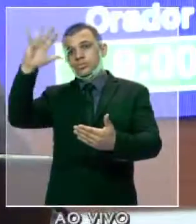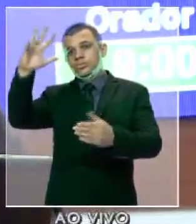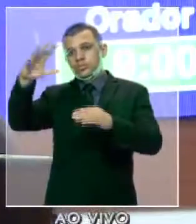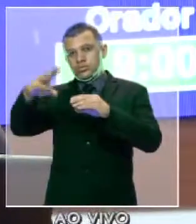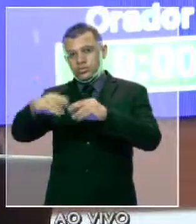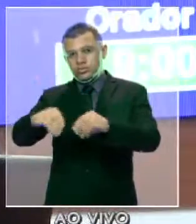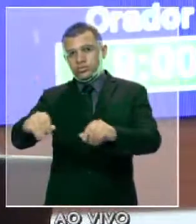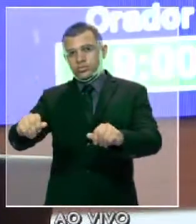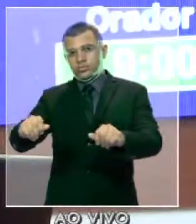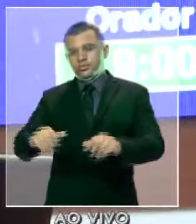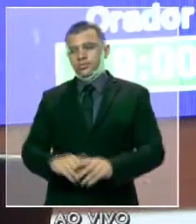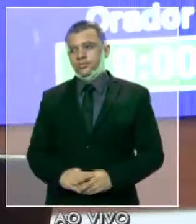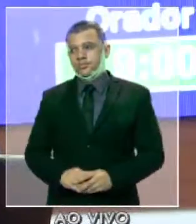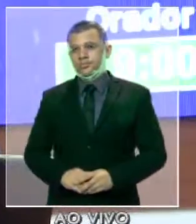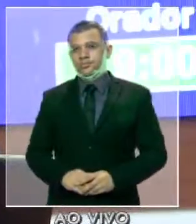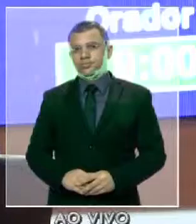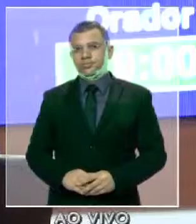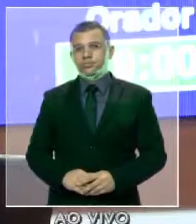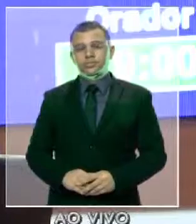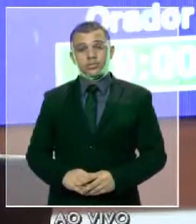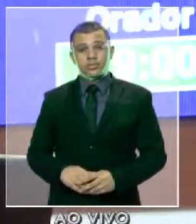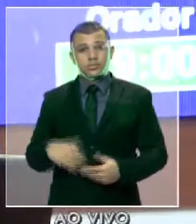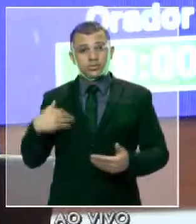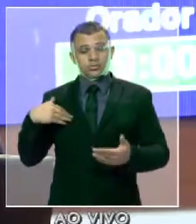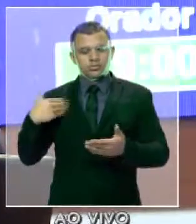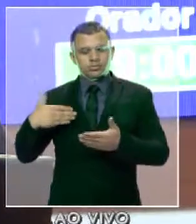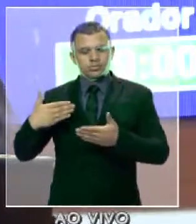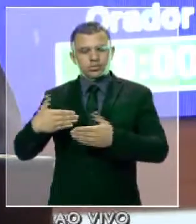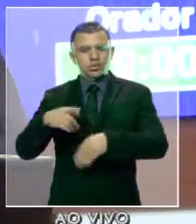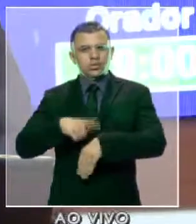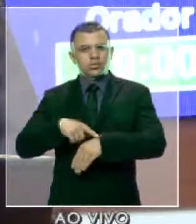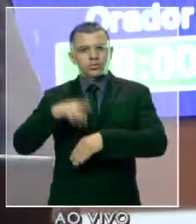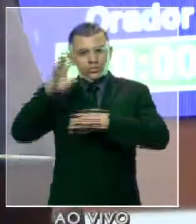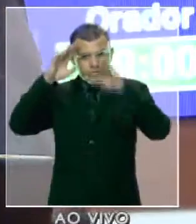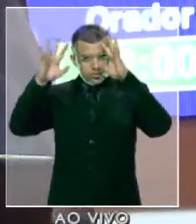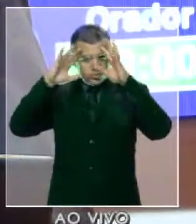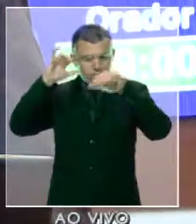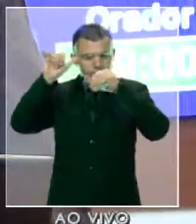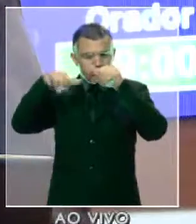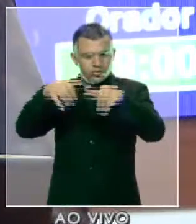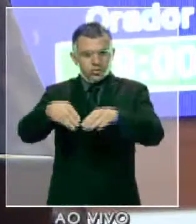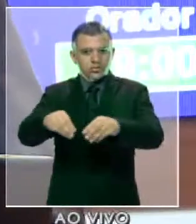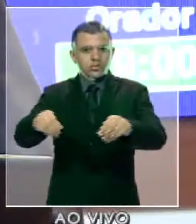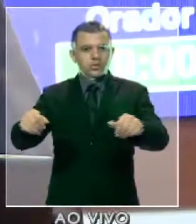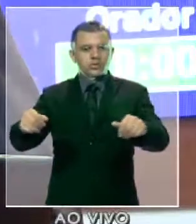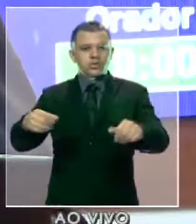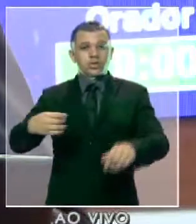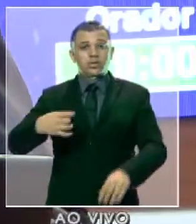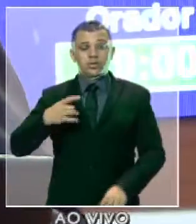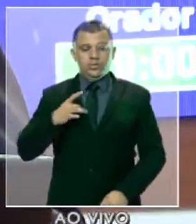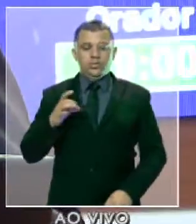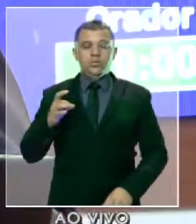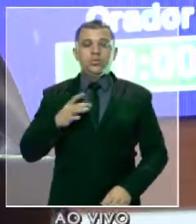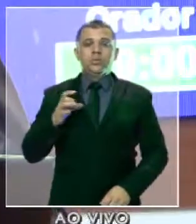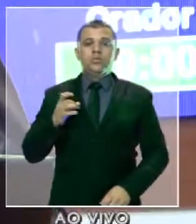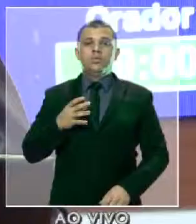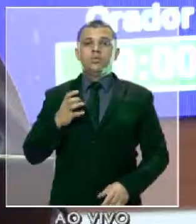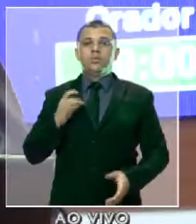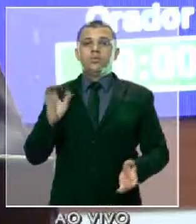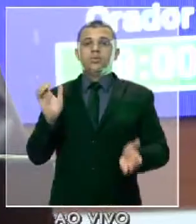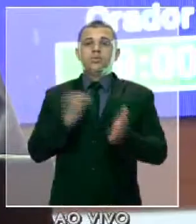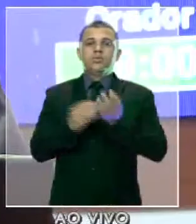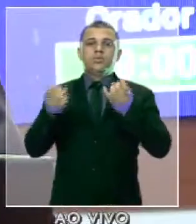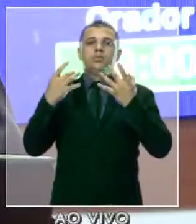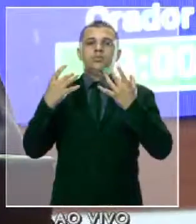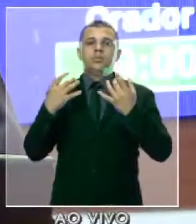Chegada a hora, o sonho será terra, o medo dará seu último vintém, e o passado e o futuro